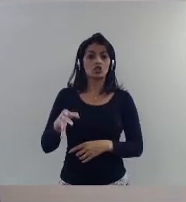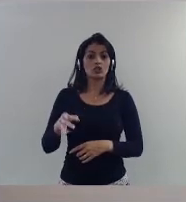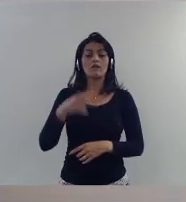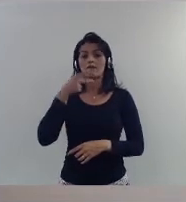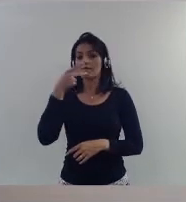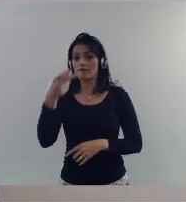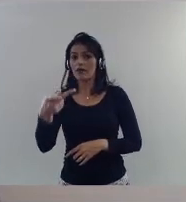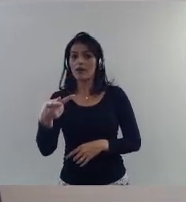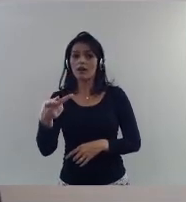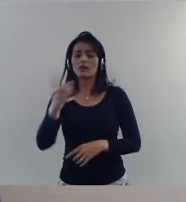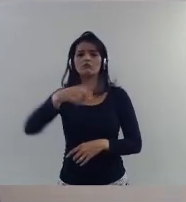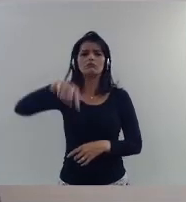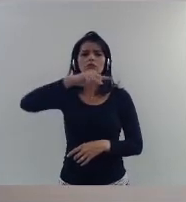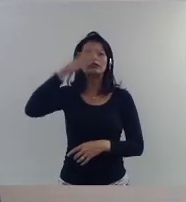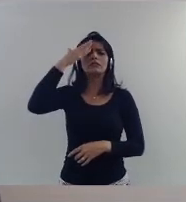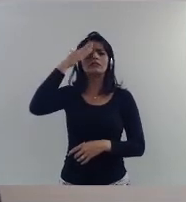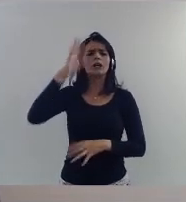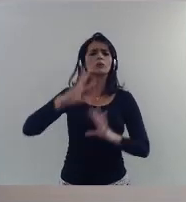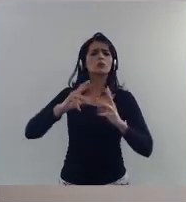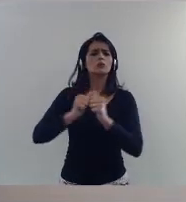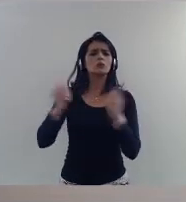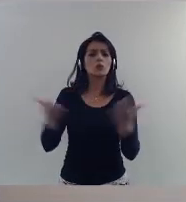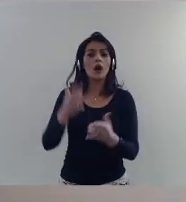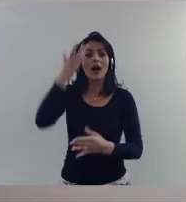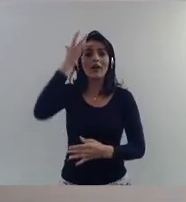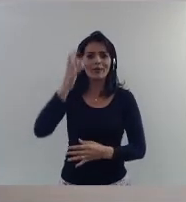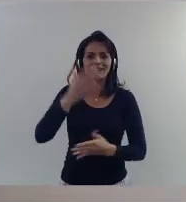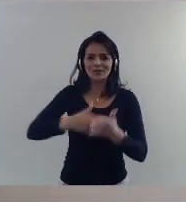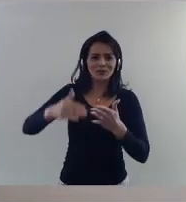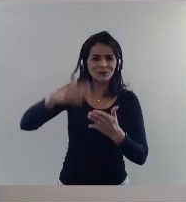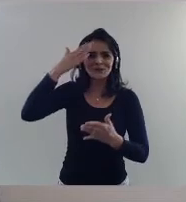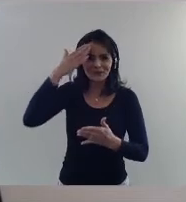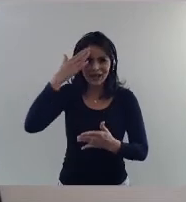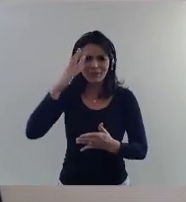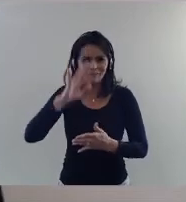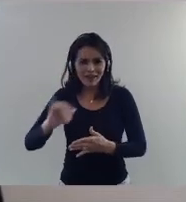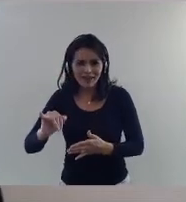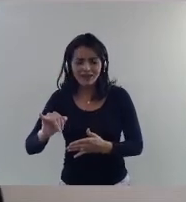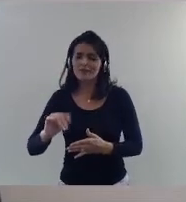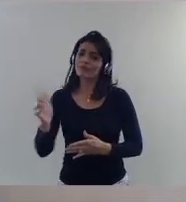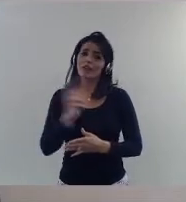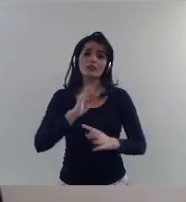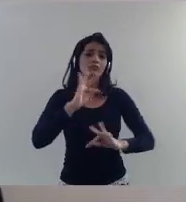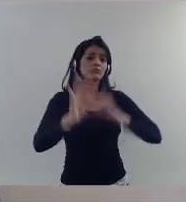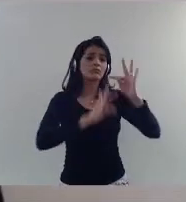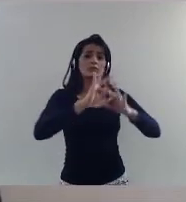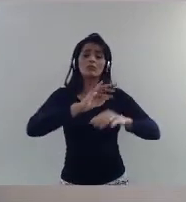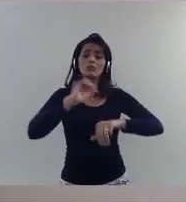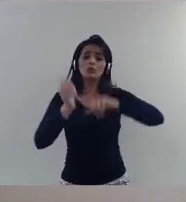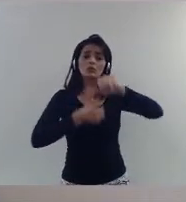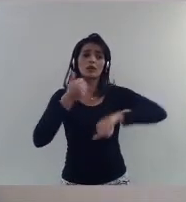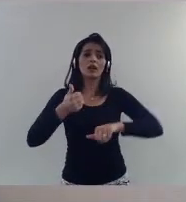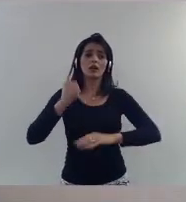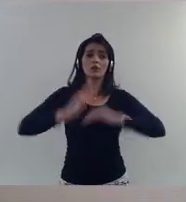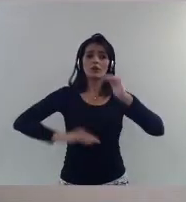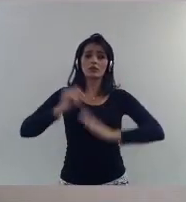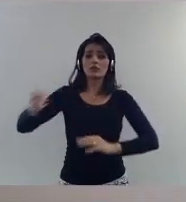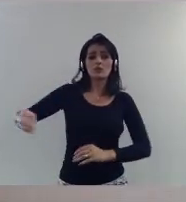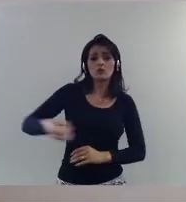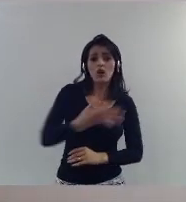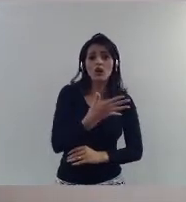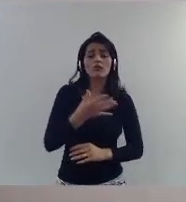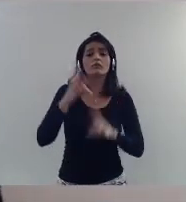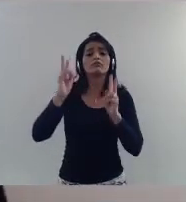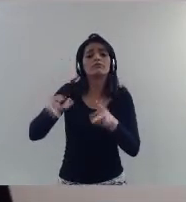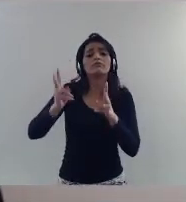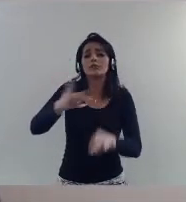falar que todo mundo que sabe tudo hoje não quer dizer que vai saber amanhã, porque a tecnologia vai mudar e vão ter novas profissões de novo, né? Então, todo mundo está na mesma sempre.